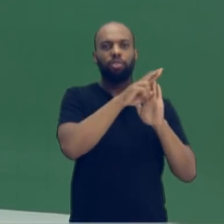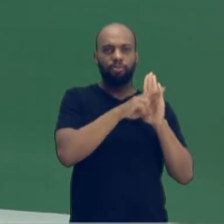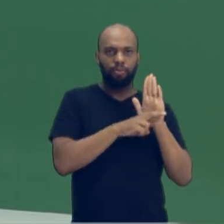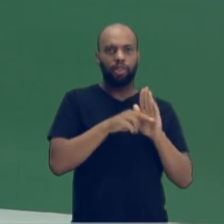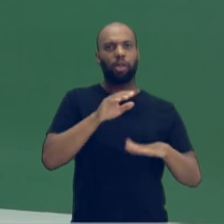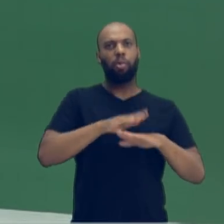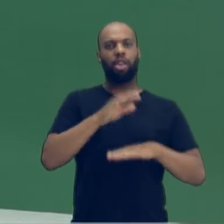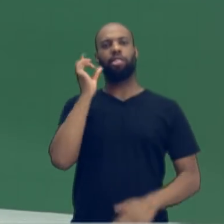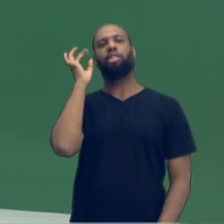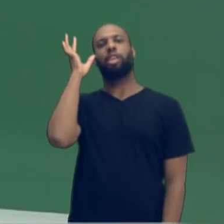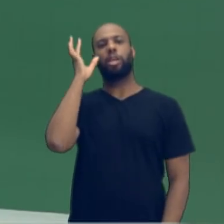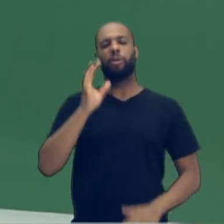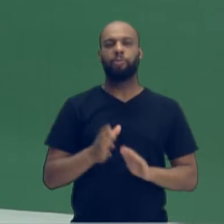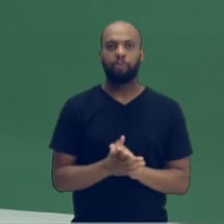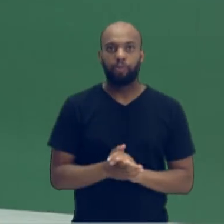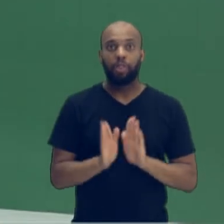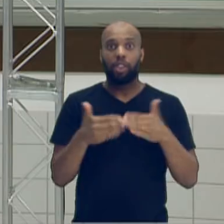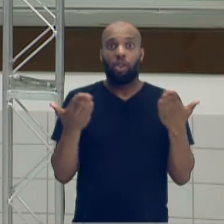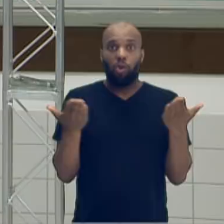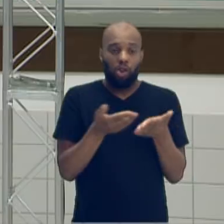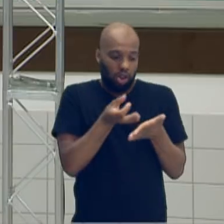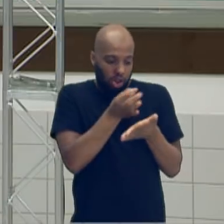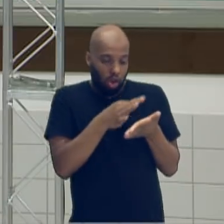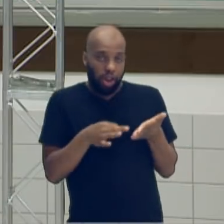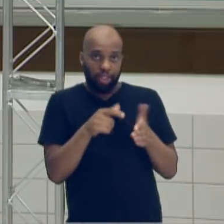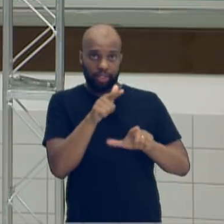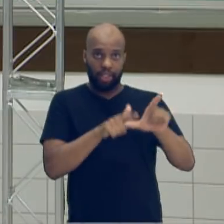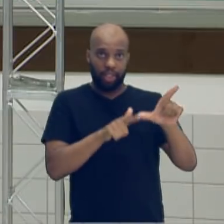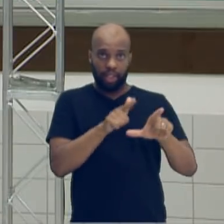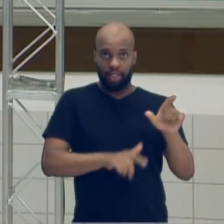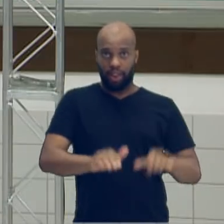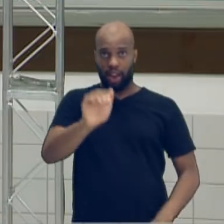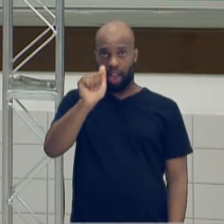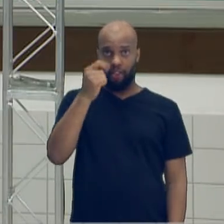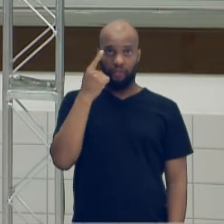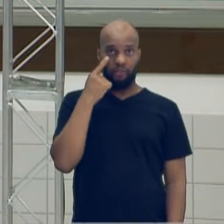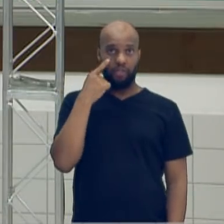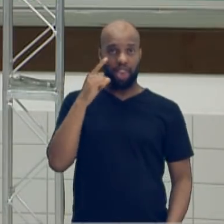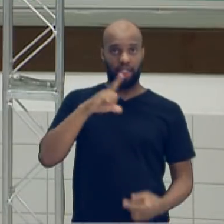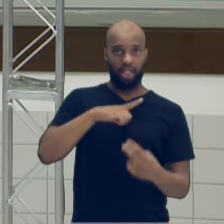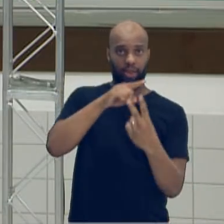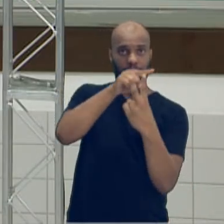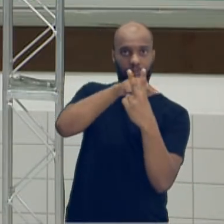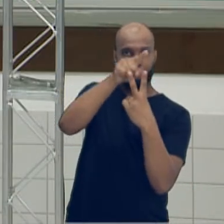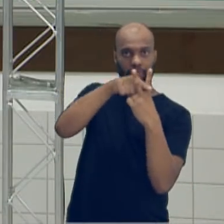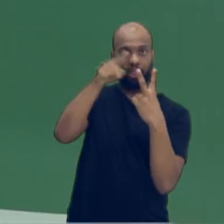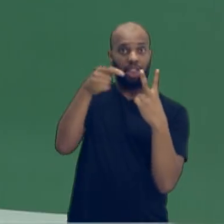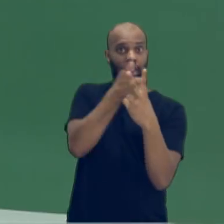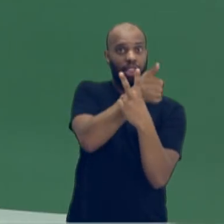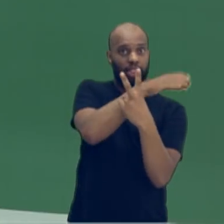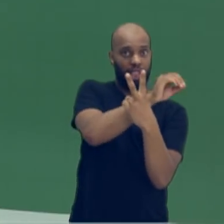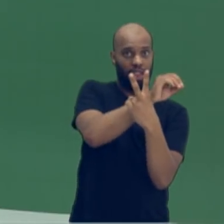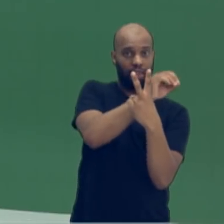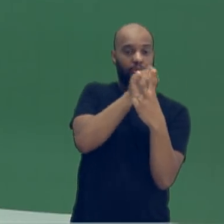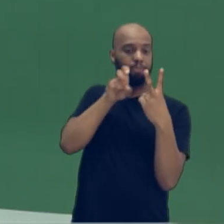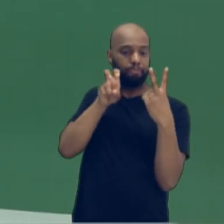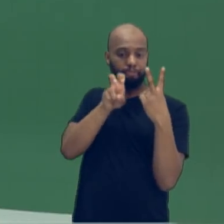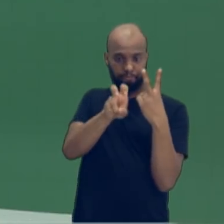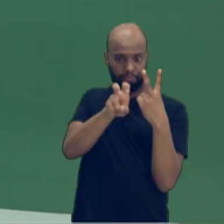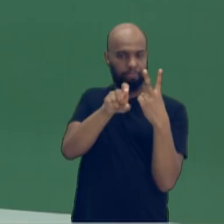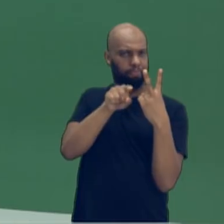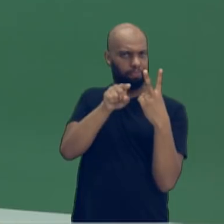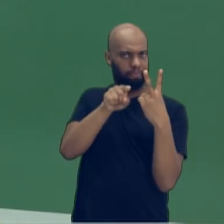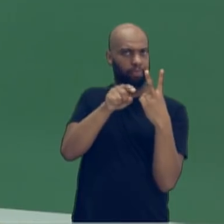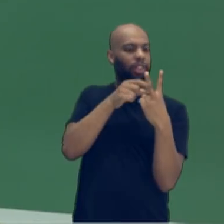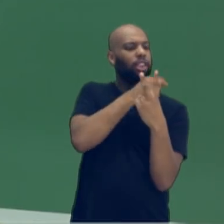uma forma mais simples. Tá? Então, corrigindo aqui a letra A, nós temos aqui 10 raiz quadrada de 5.